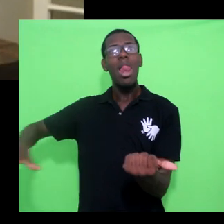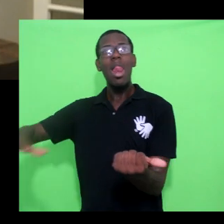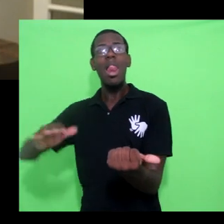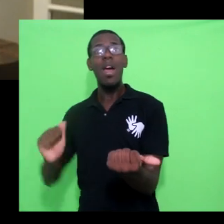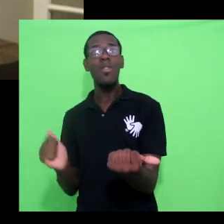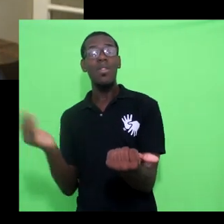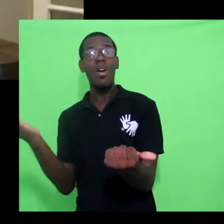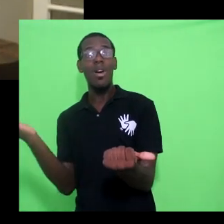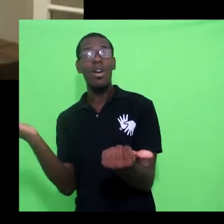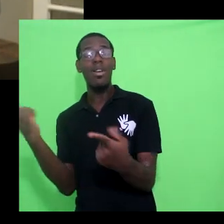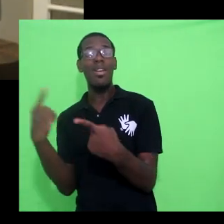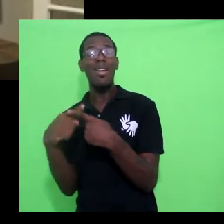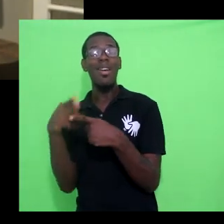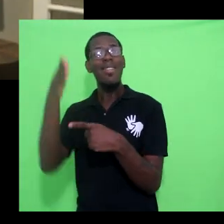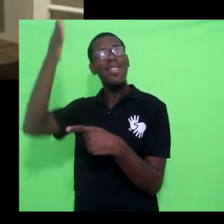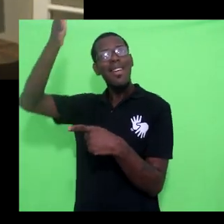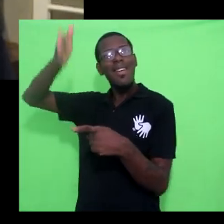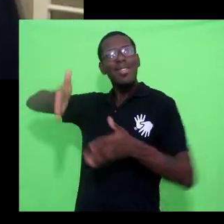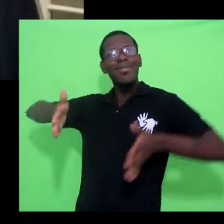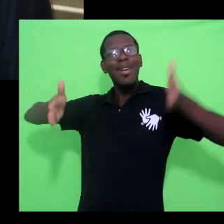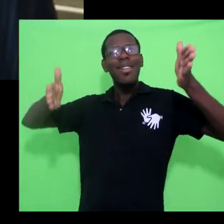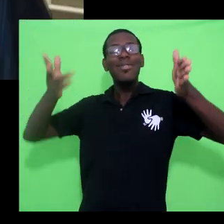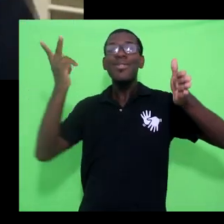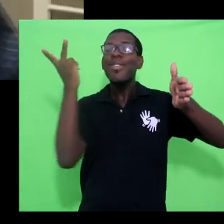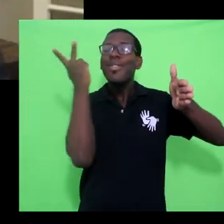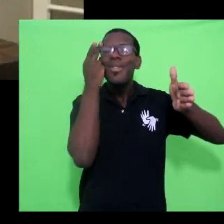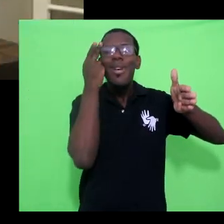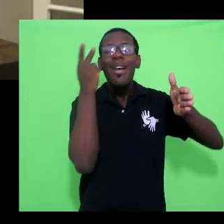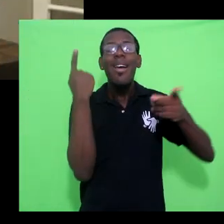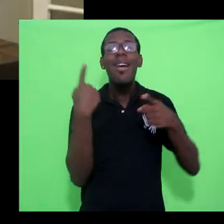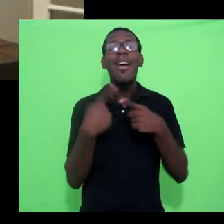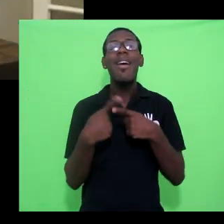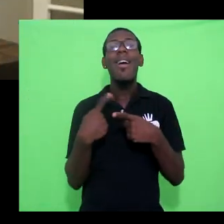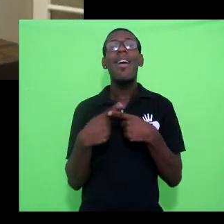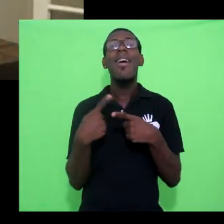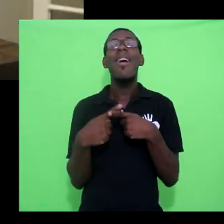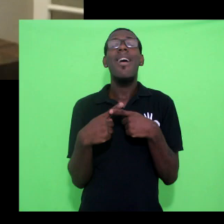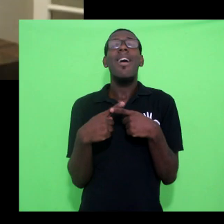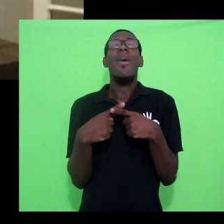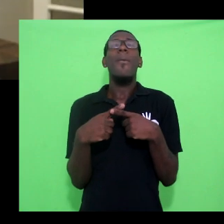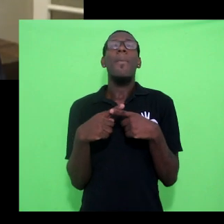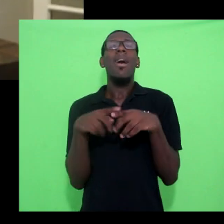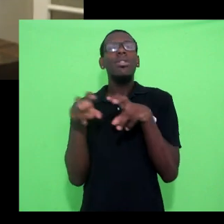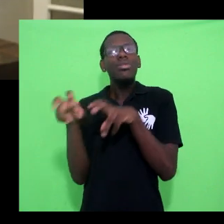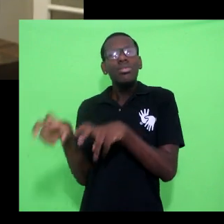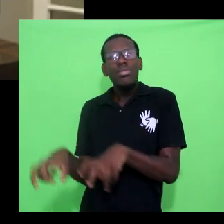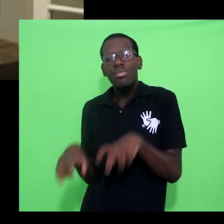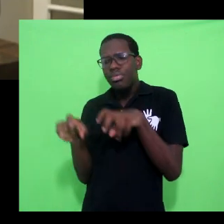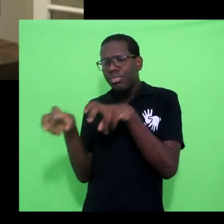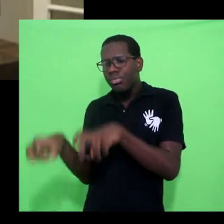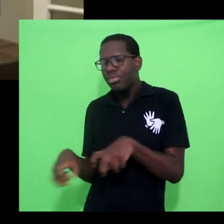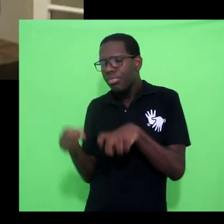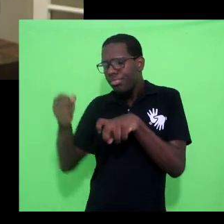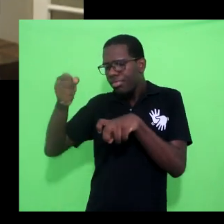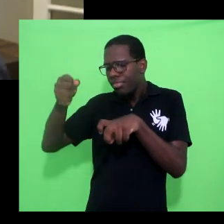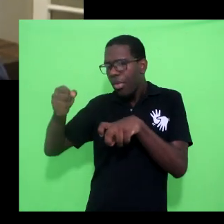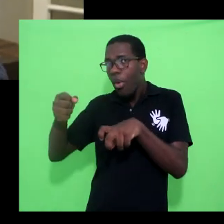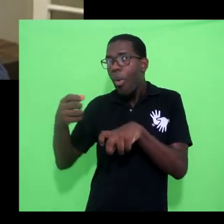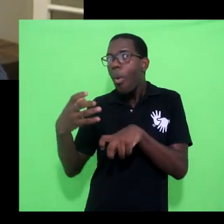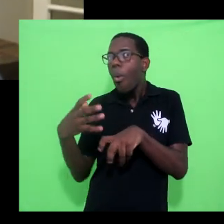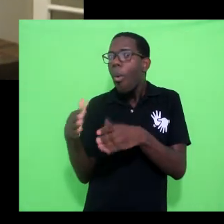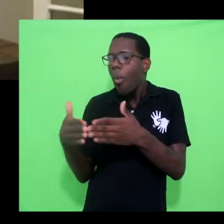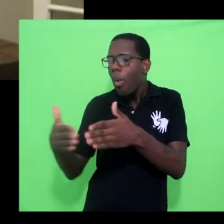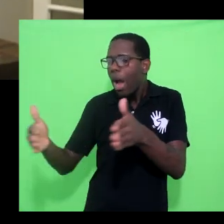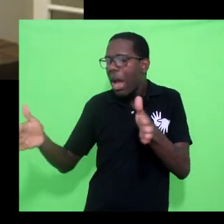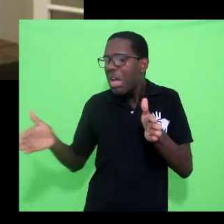dentro da igreja, nas paredes, isso era muito comum. E eles acham lá, numa escavação que fizeram, a parede estava caindo, um caixão de